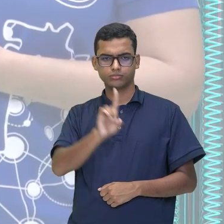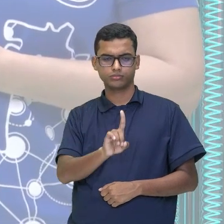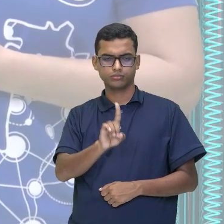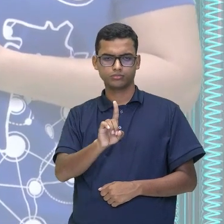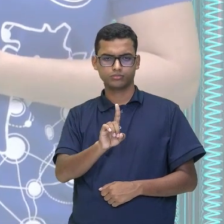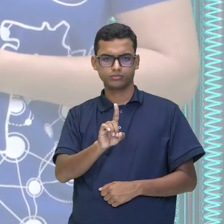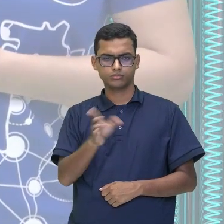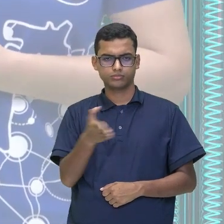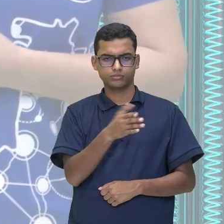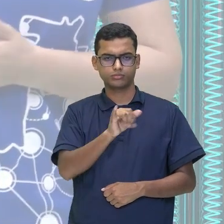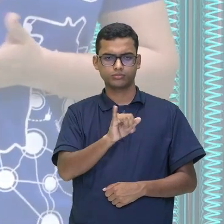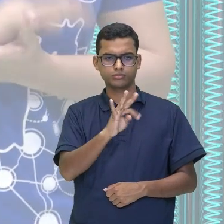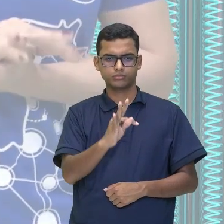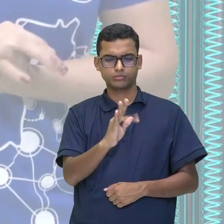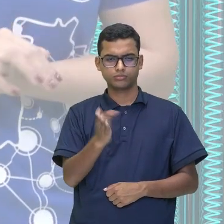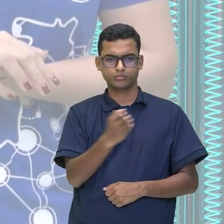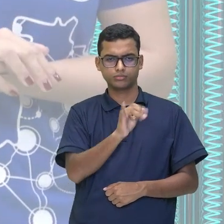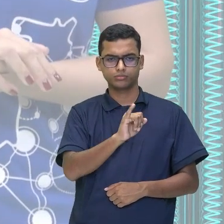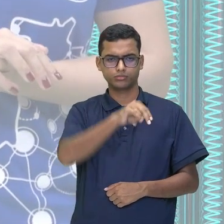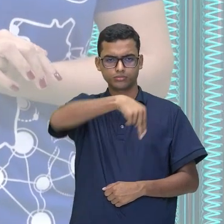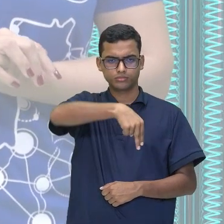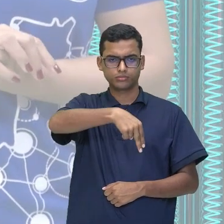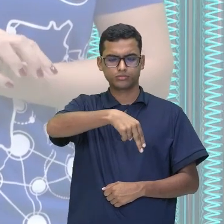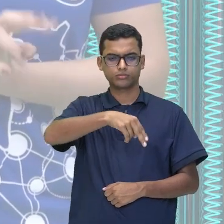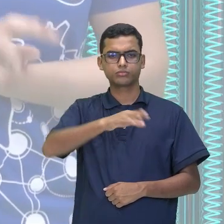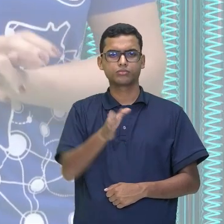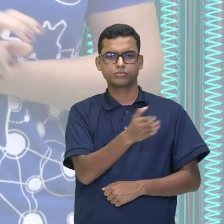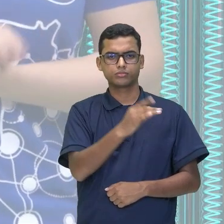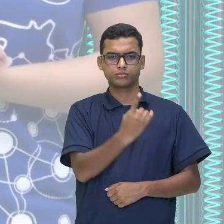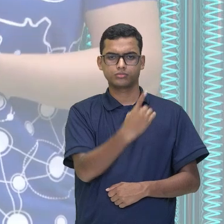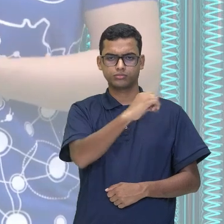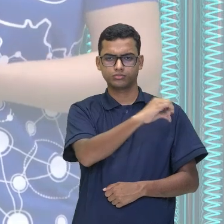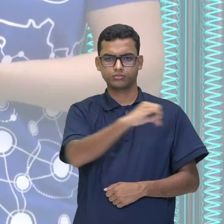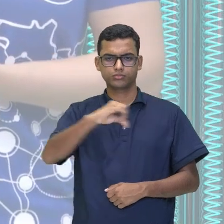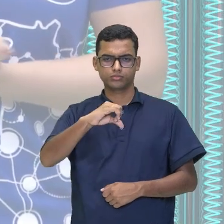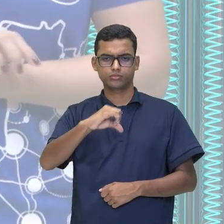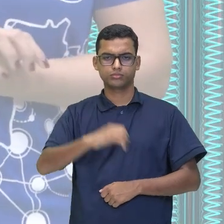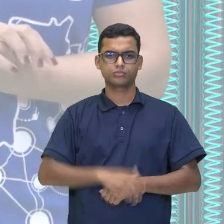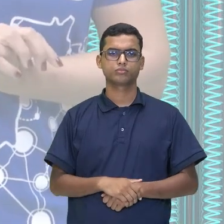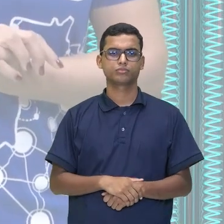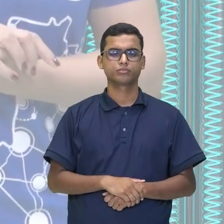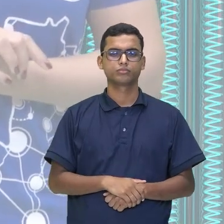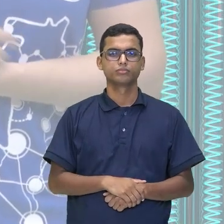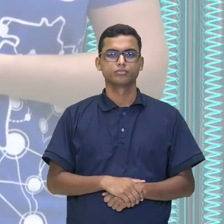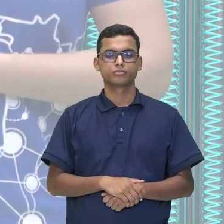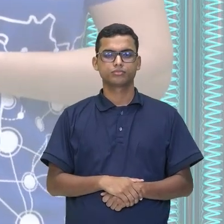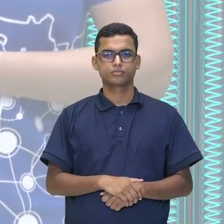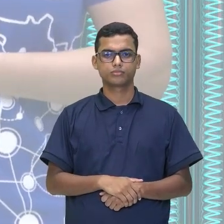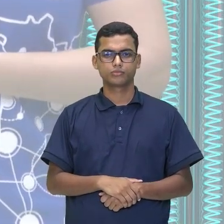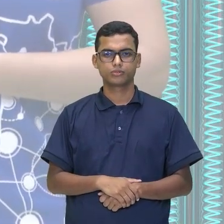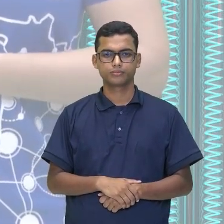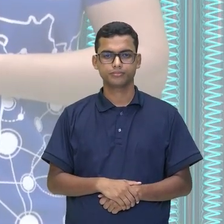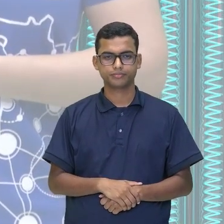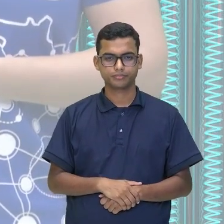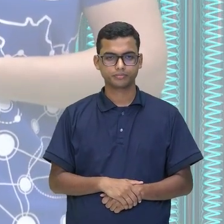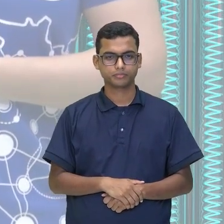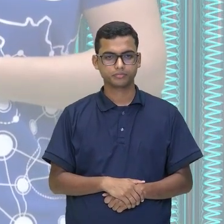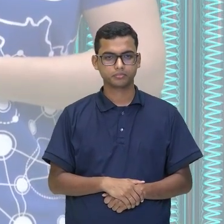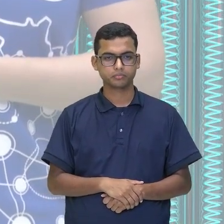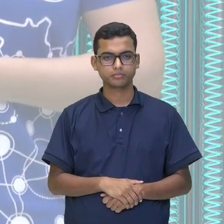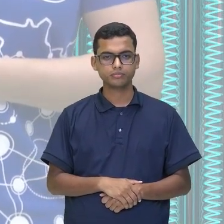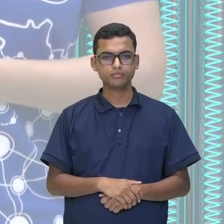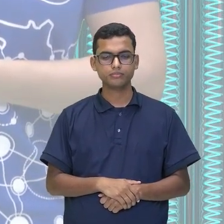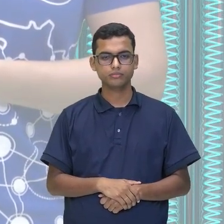1999, assim que lê esse ano aqui, tá bom? Que é 1999. E aí você vai ler primeiro o